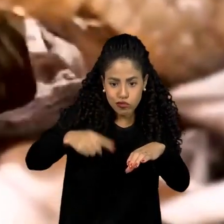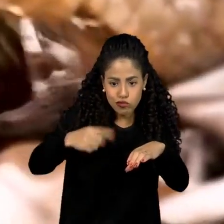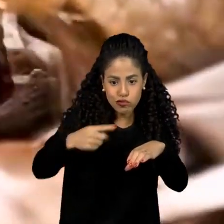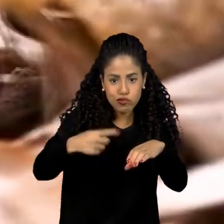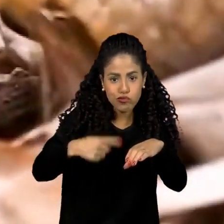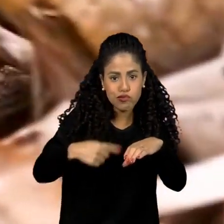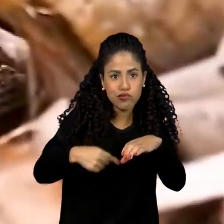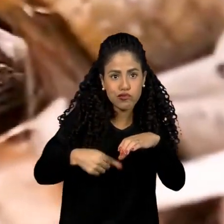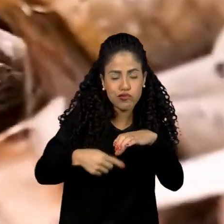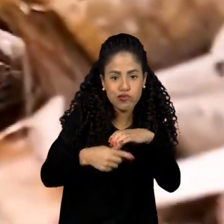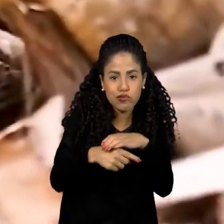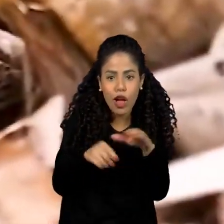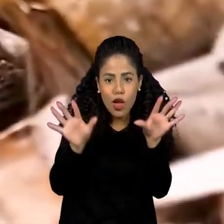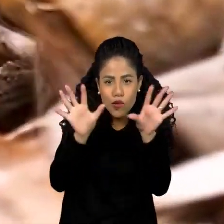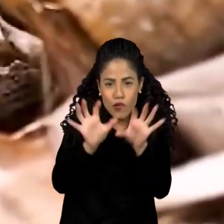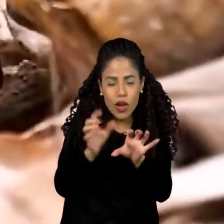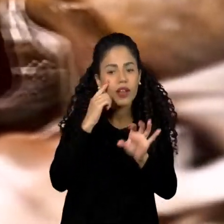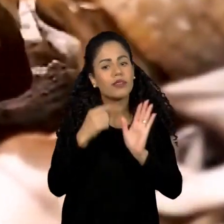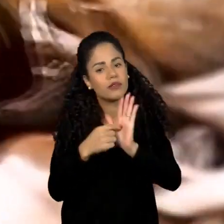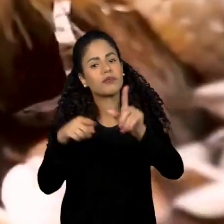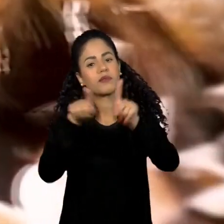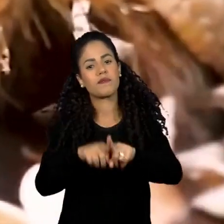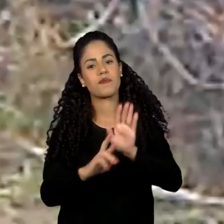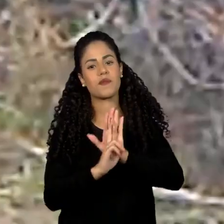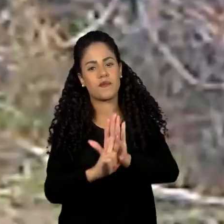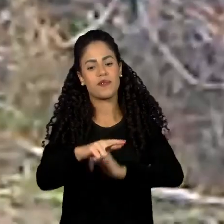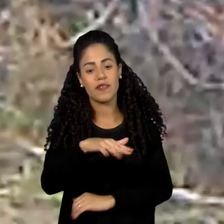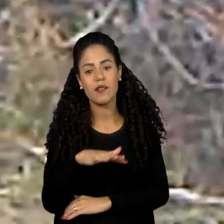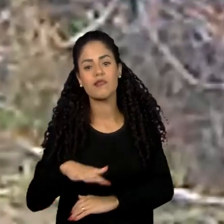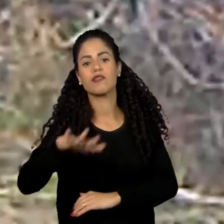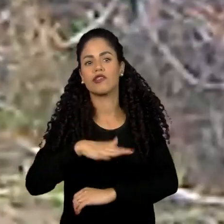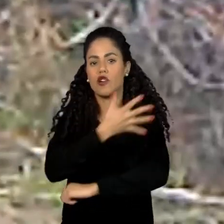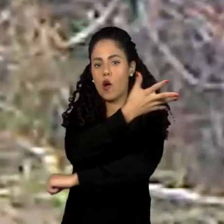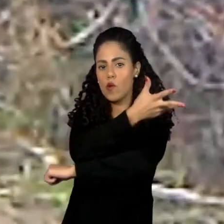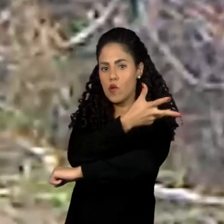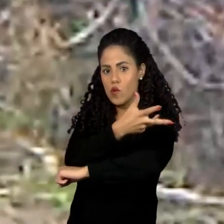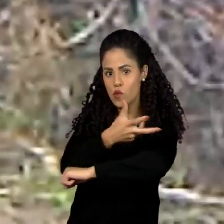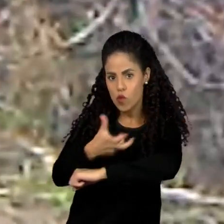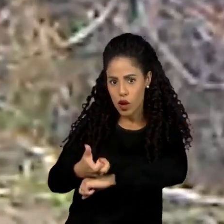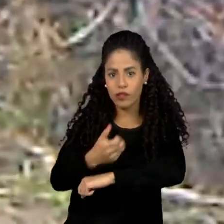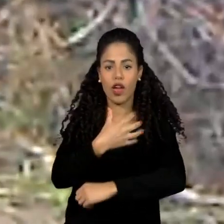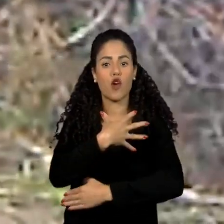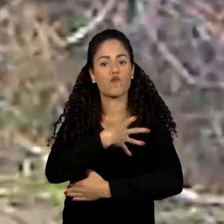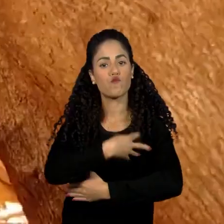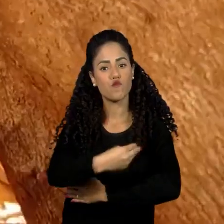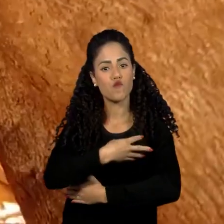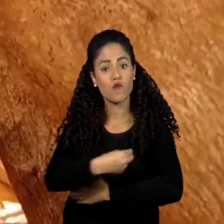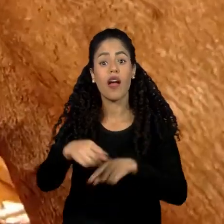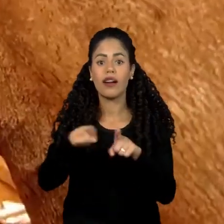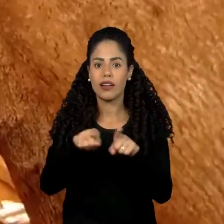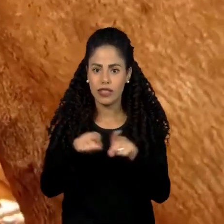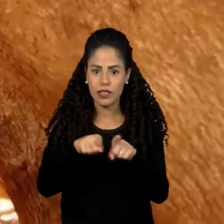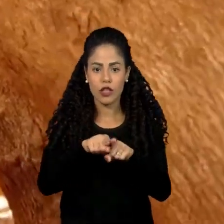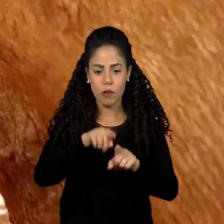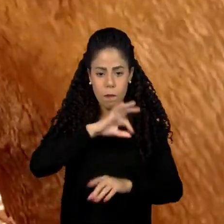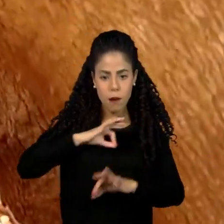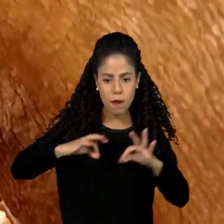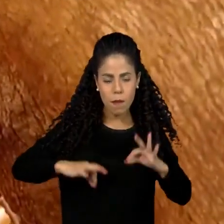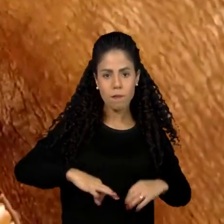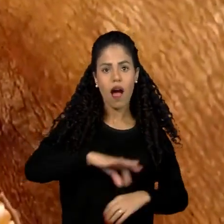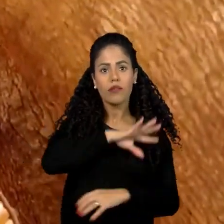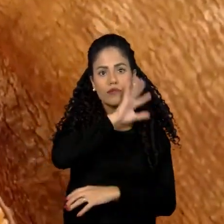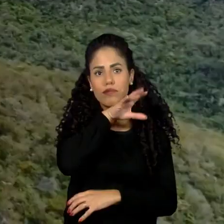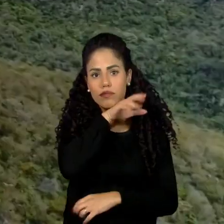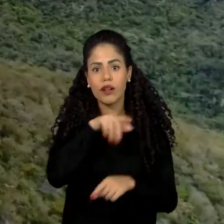na paisagem, também representa a caatinga. Rica em mamíferos, como as onças, e em aves, como a alma